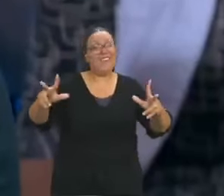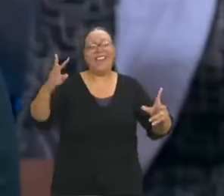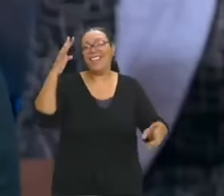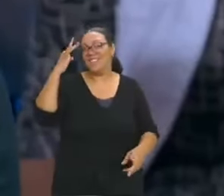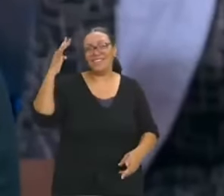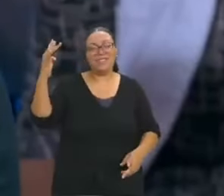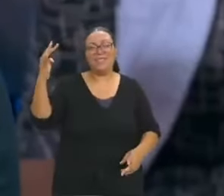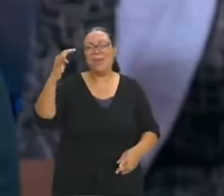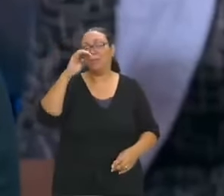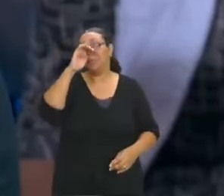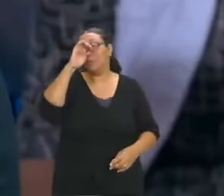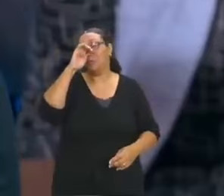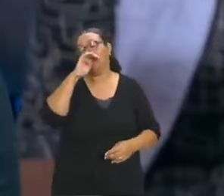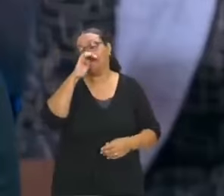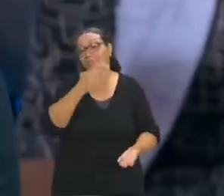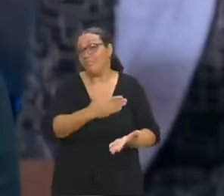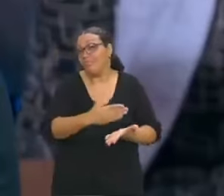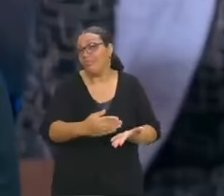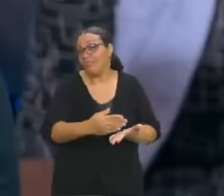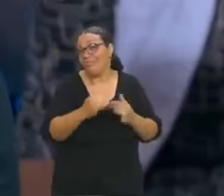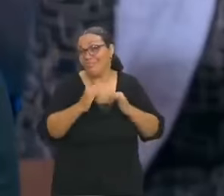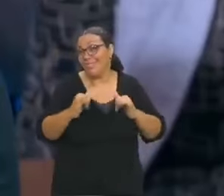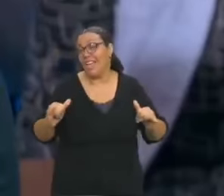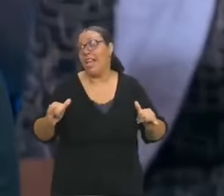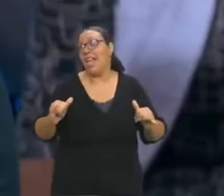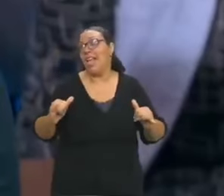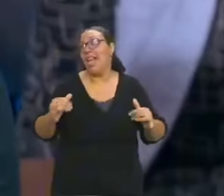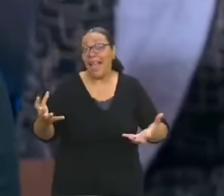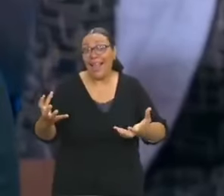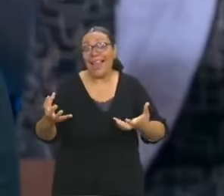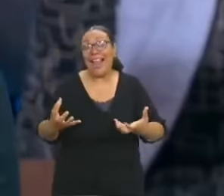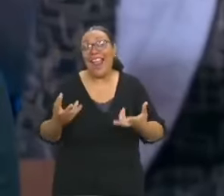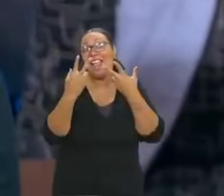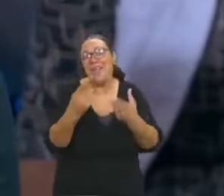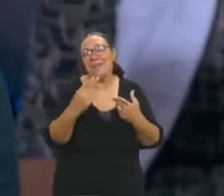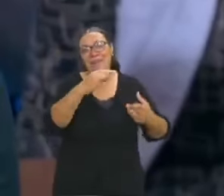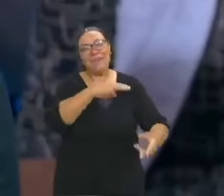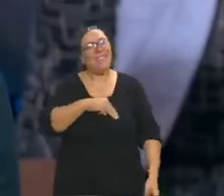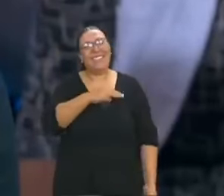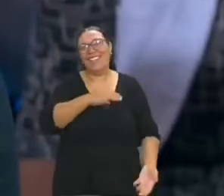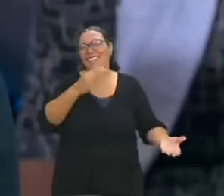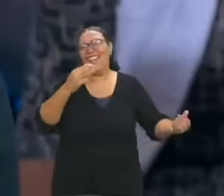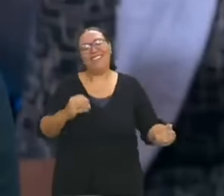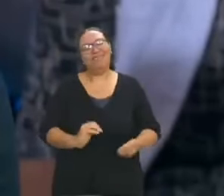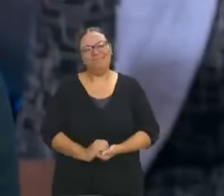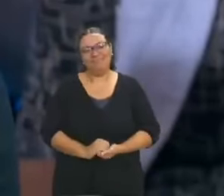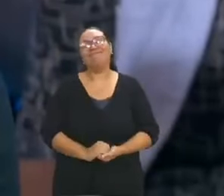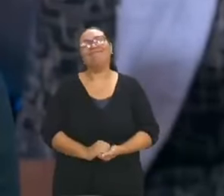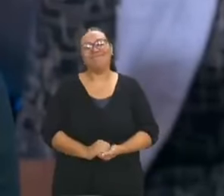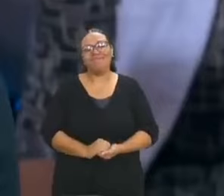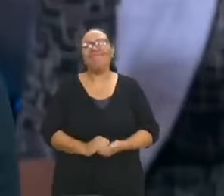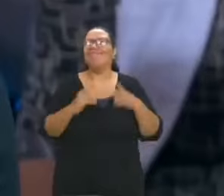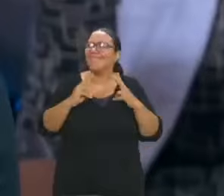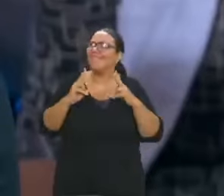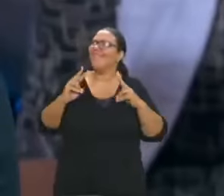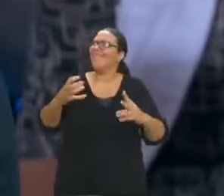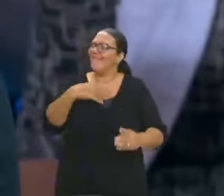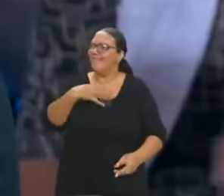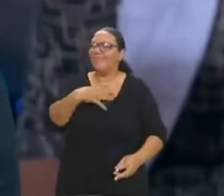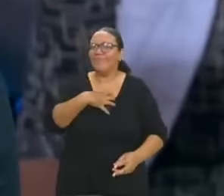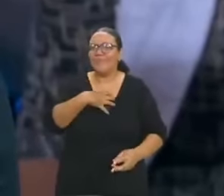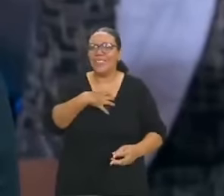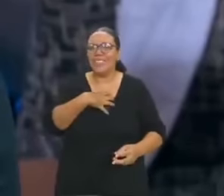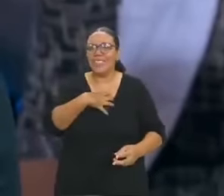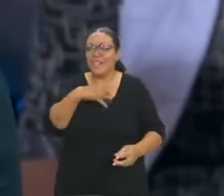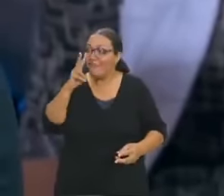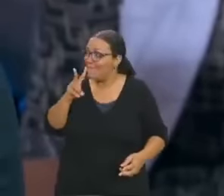totalmente diferentes. E elas começaram a falar que elas queriam ser também como os voluntários. Elas viram, né? Elas viram